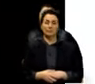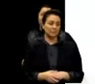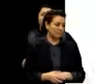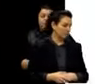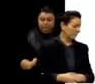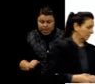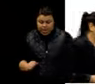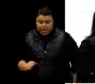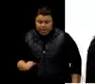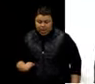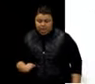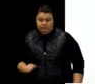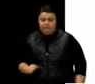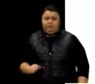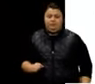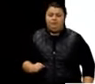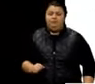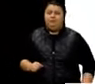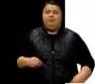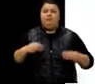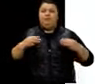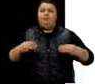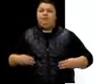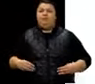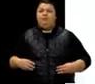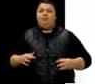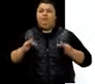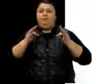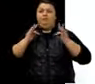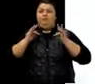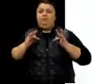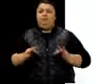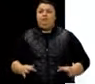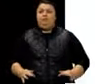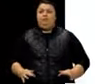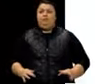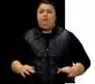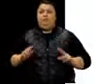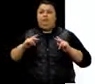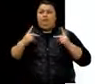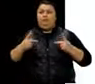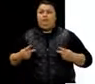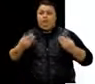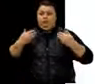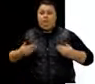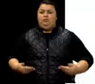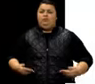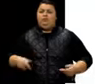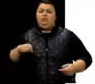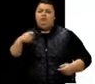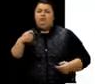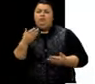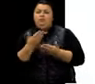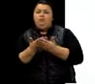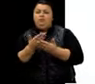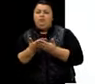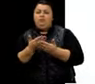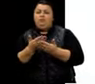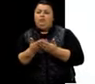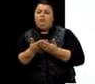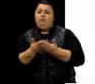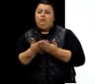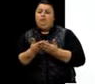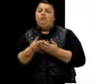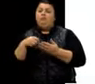Anatomia e fisiologia humana. Não tem como estudar, ou fica bem sem sentido estudar uma e não